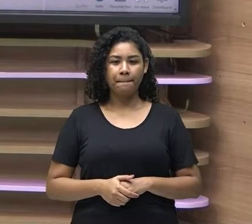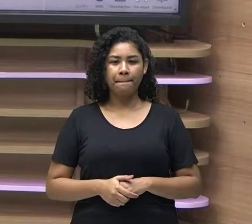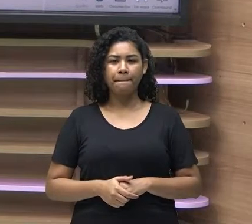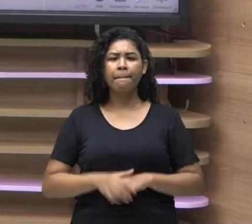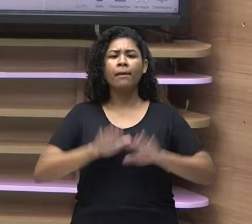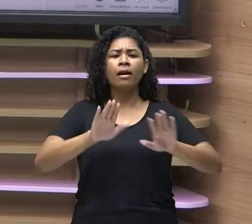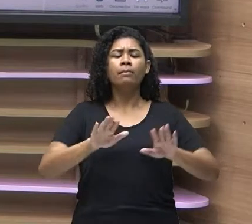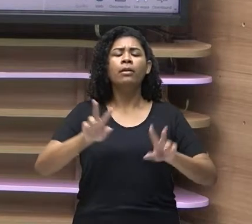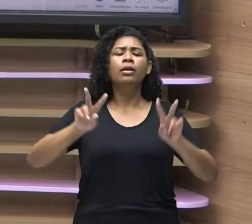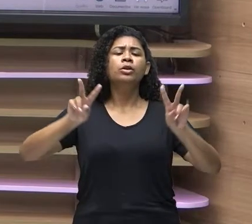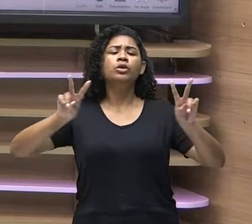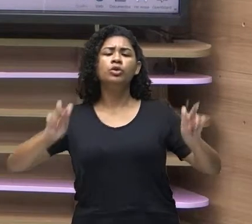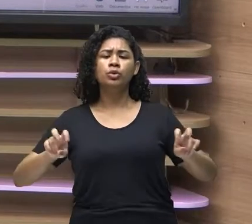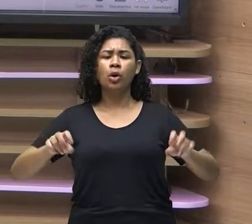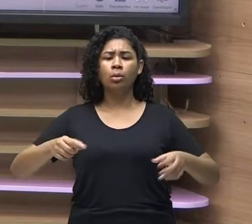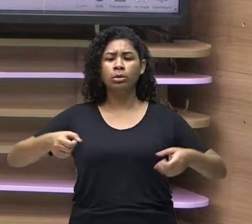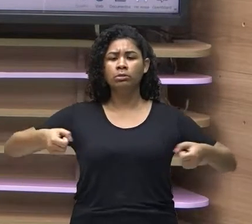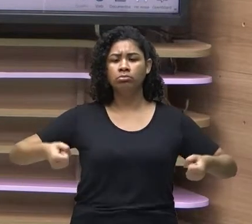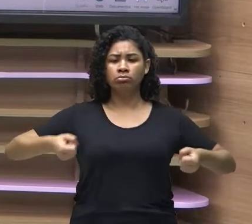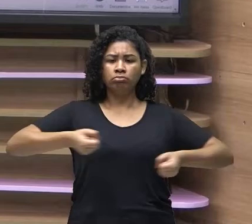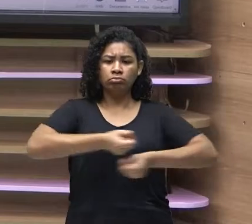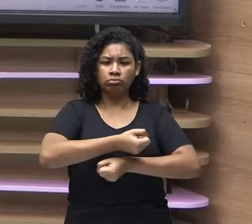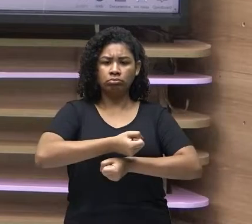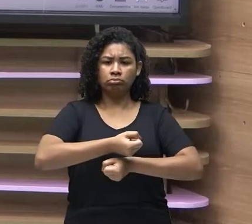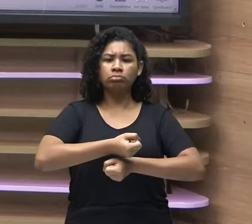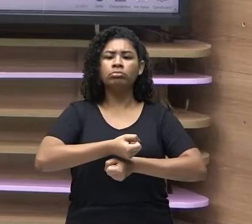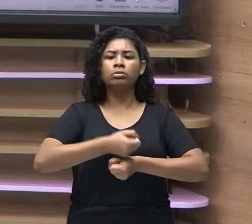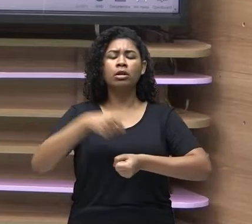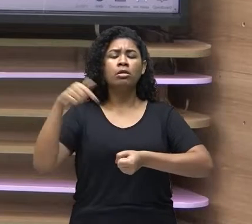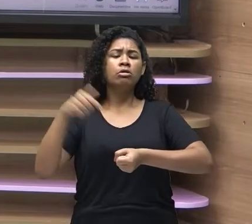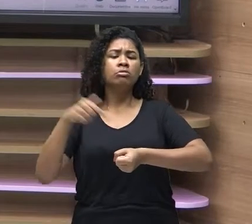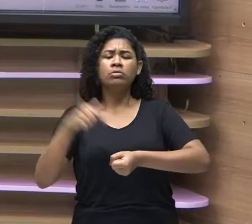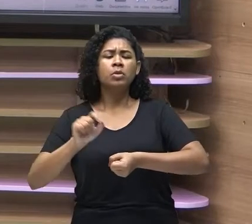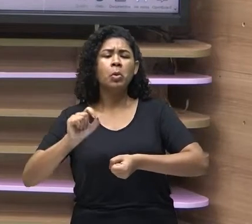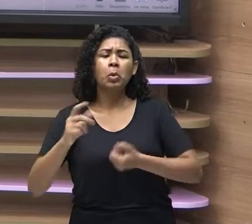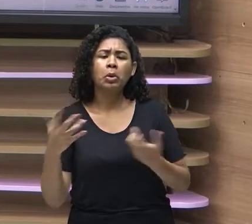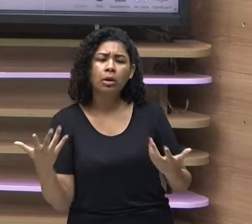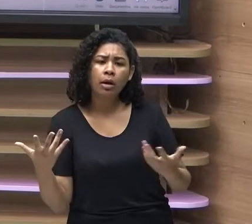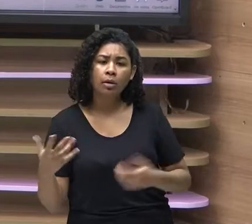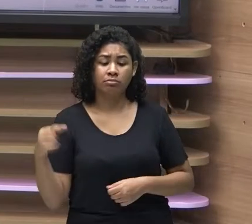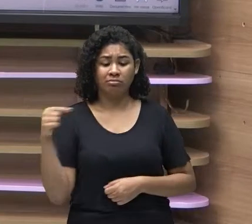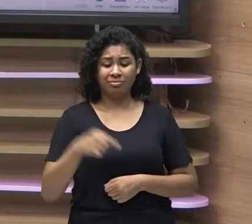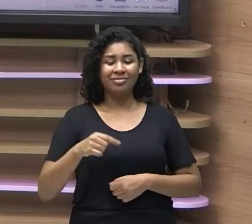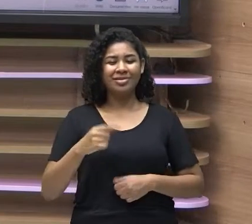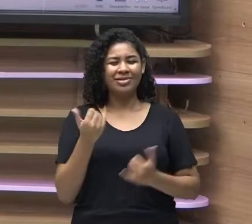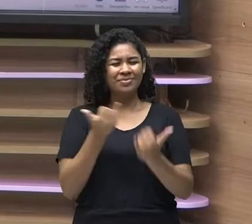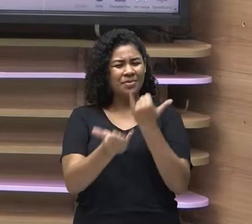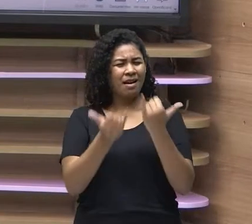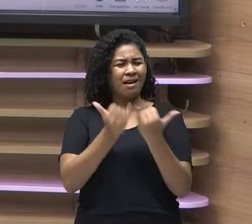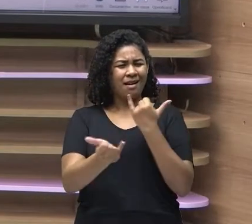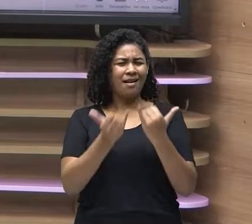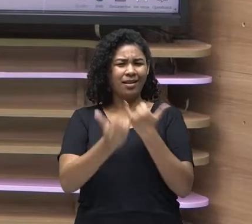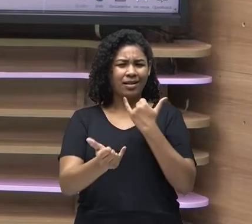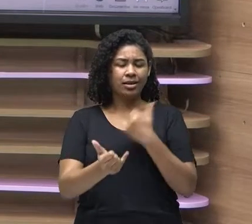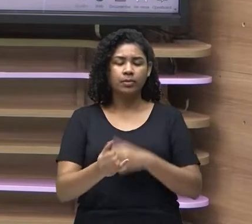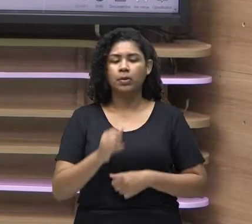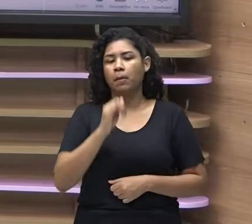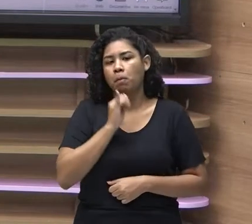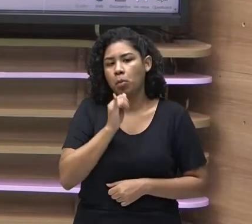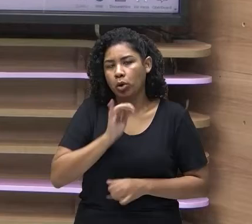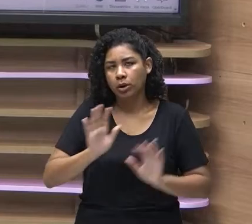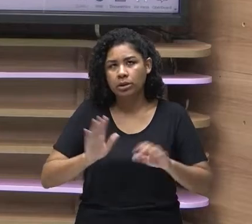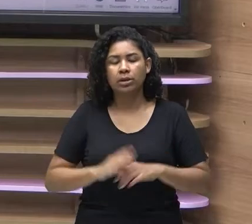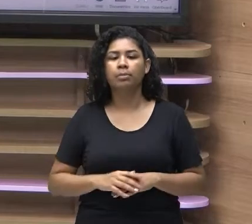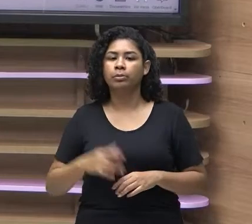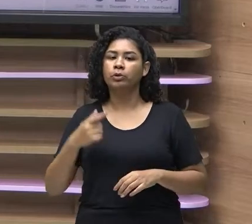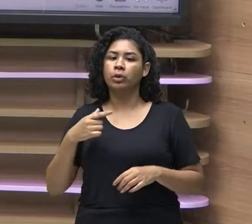de pressão, né? A panela de pressão ela acaba exercendo também um processo muito parecido. Quando eu coloco uma comida aqui dentro,